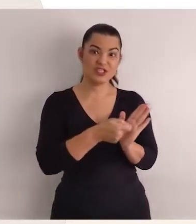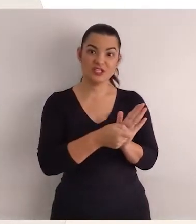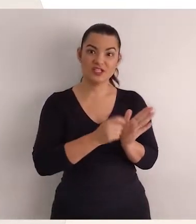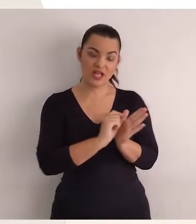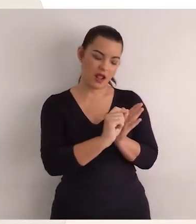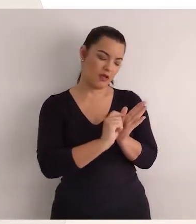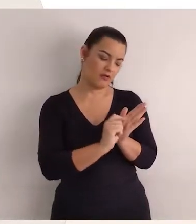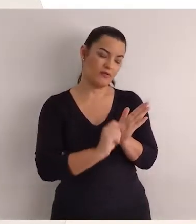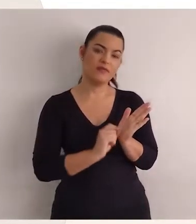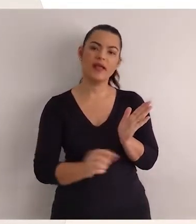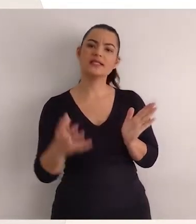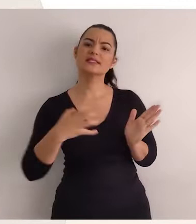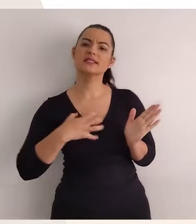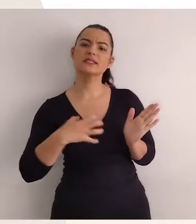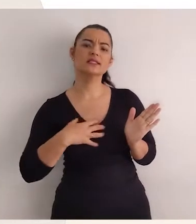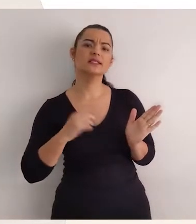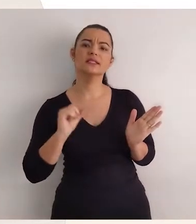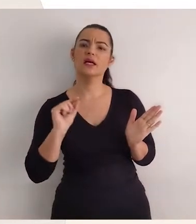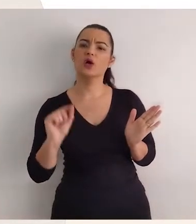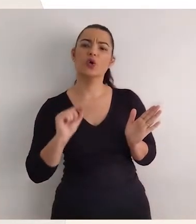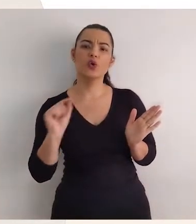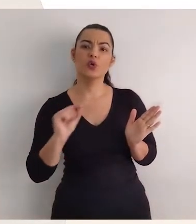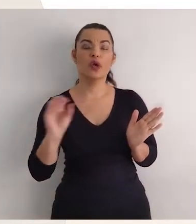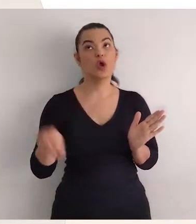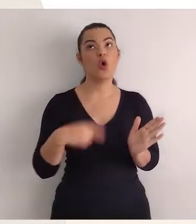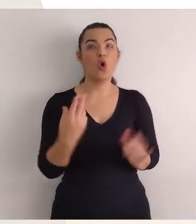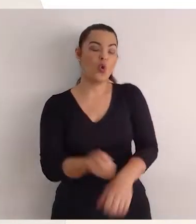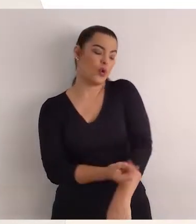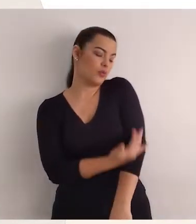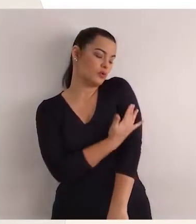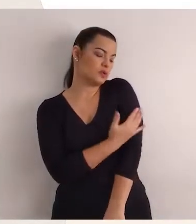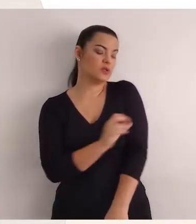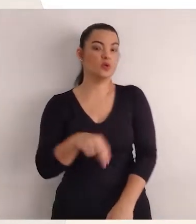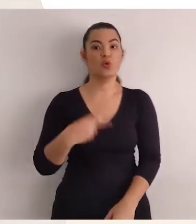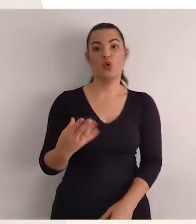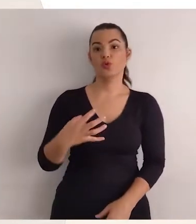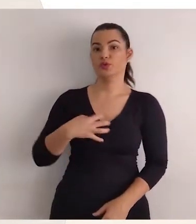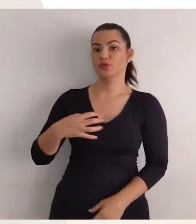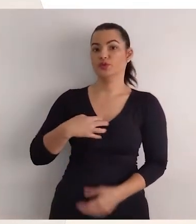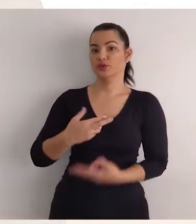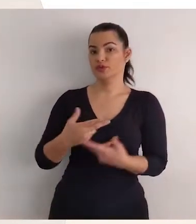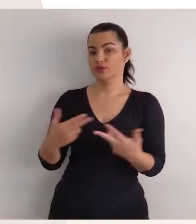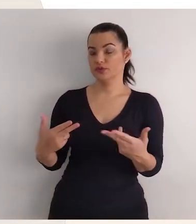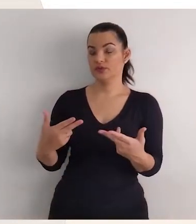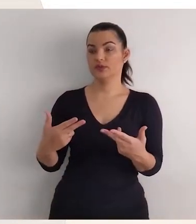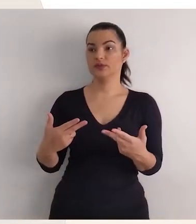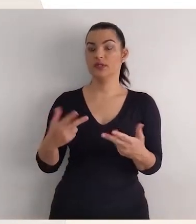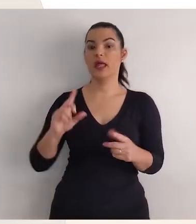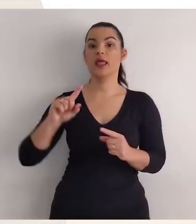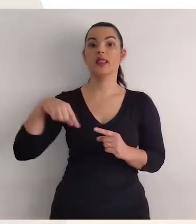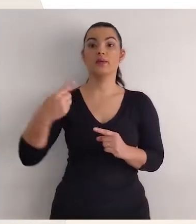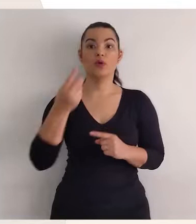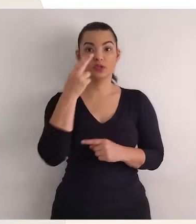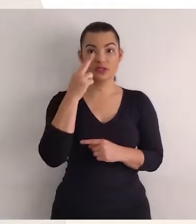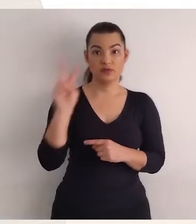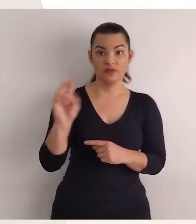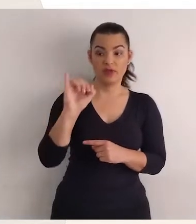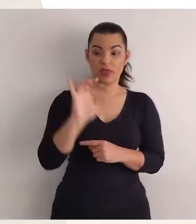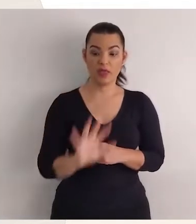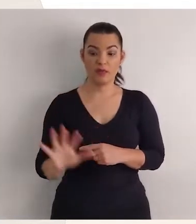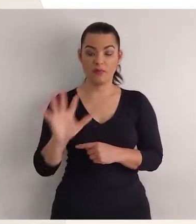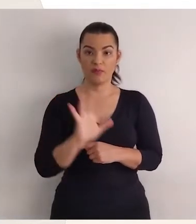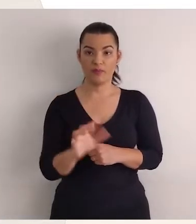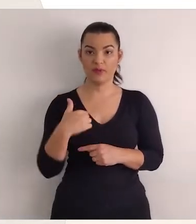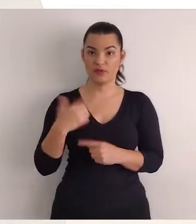as sensações que você teve, ou emoções, ou sentimentos após ver as imagens e os vídeos que eu